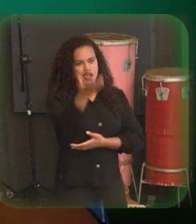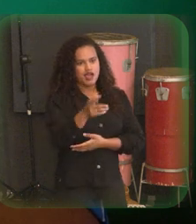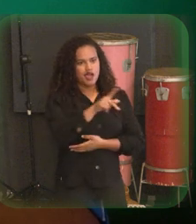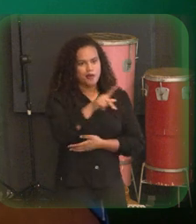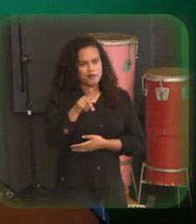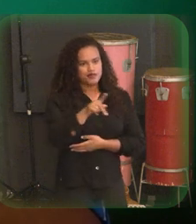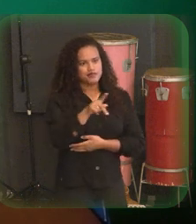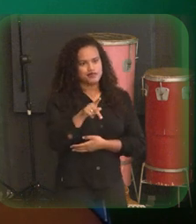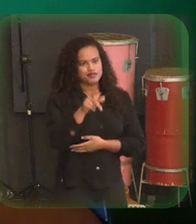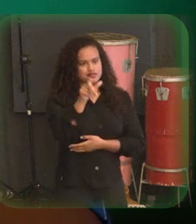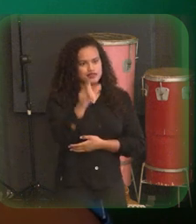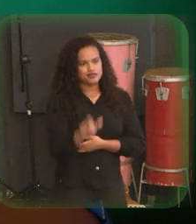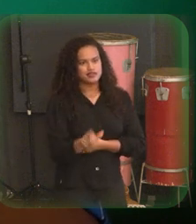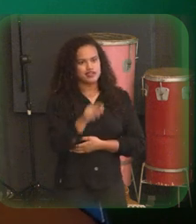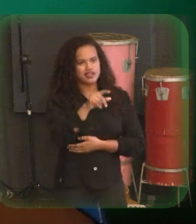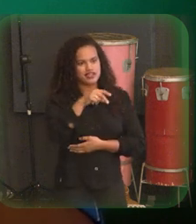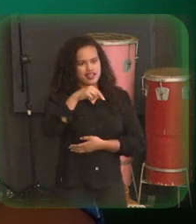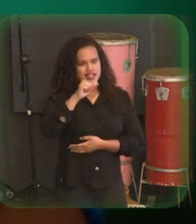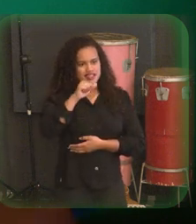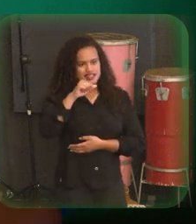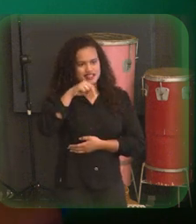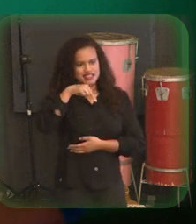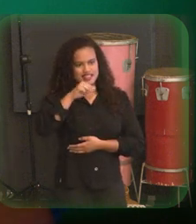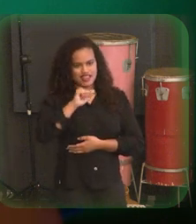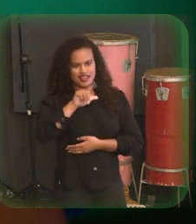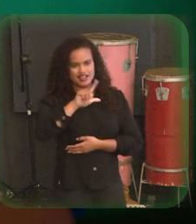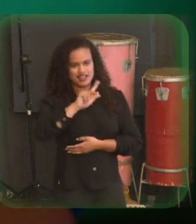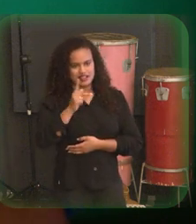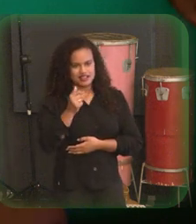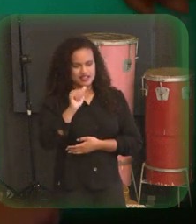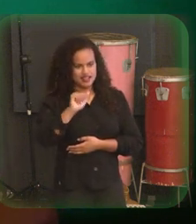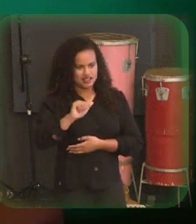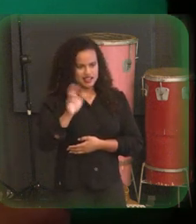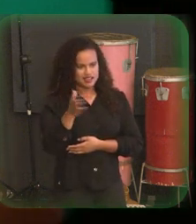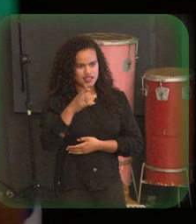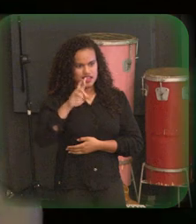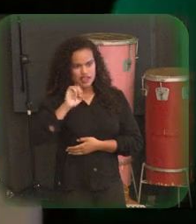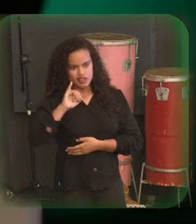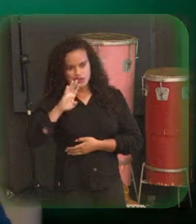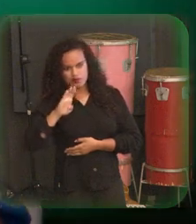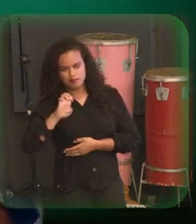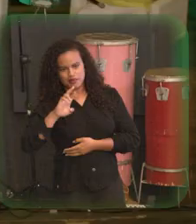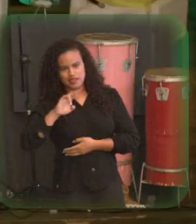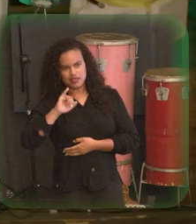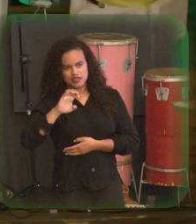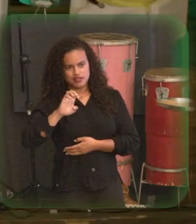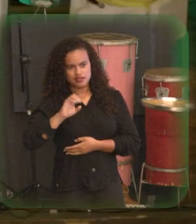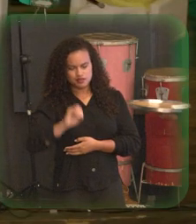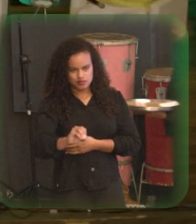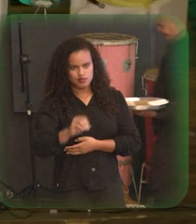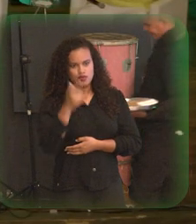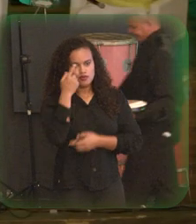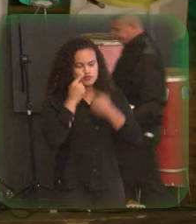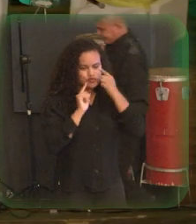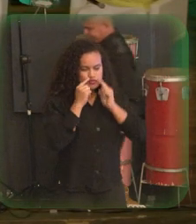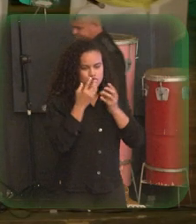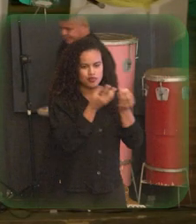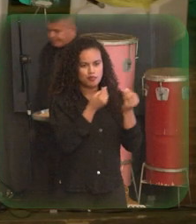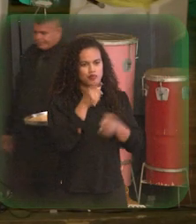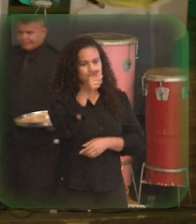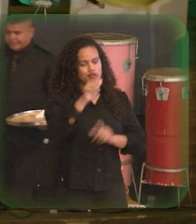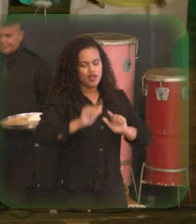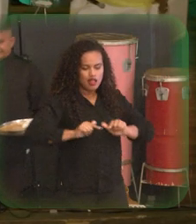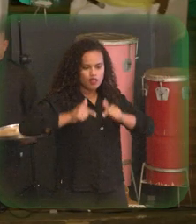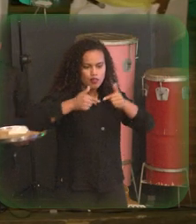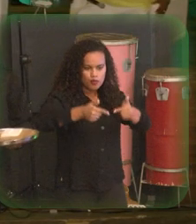Anália Ribeiro chorando muito. Porque aí, professora Anália, eu acho que traz uma luta dela de